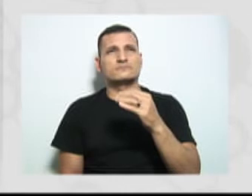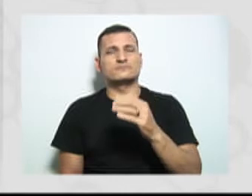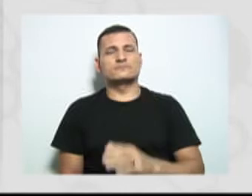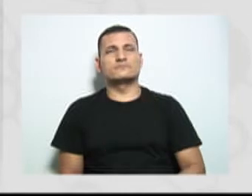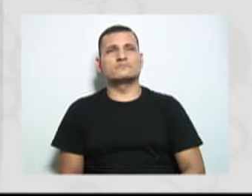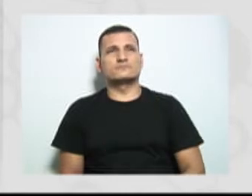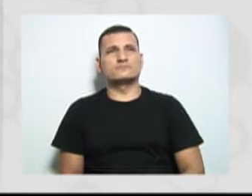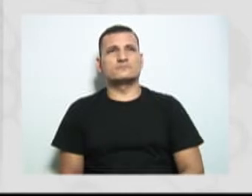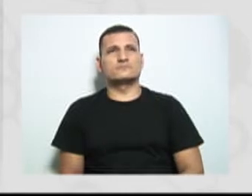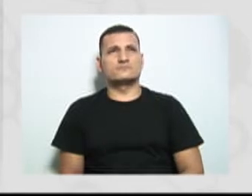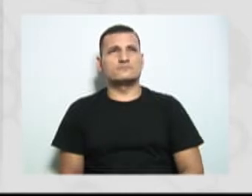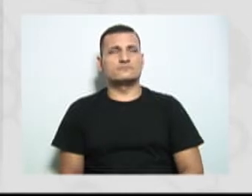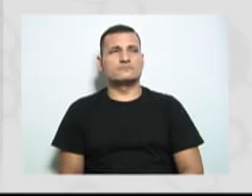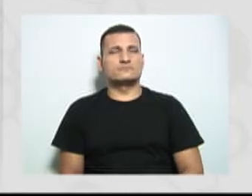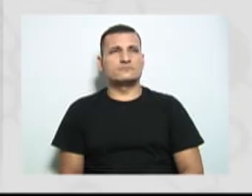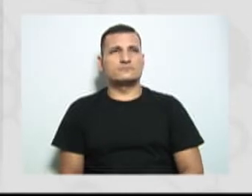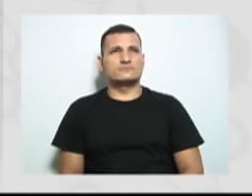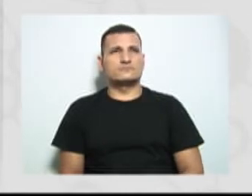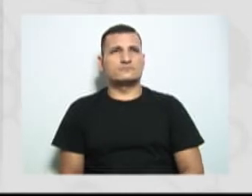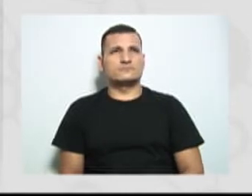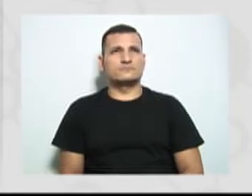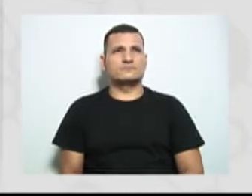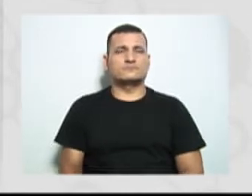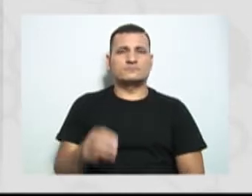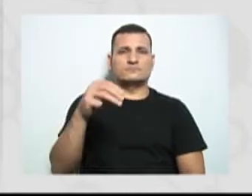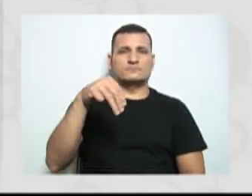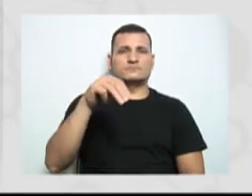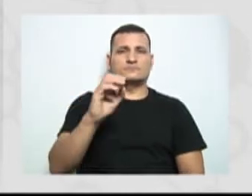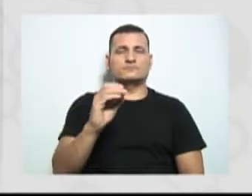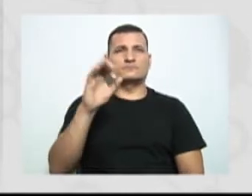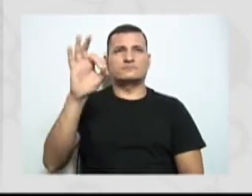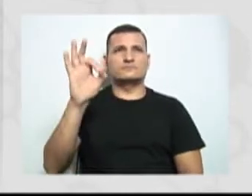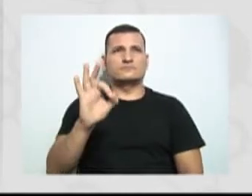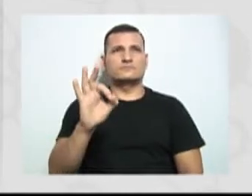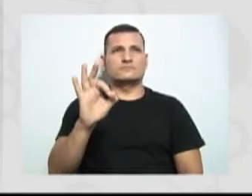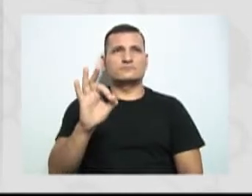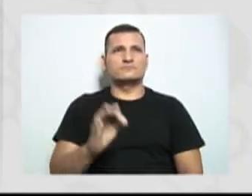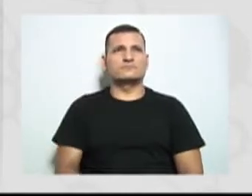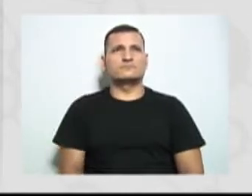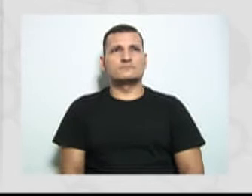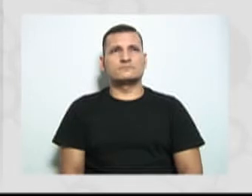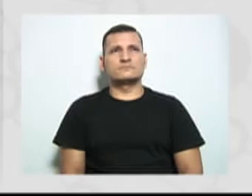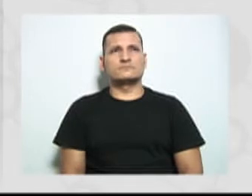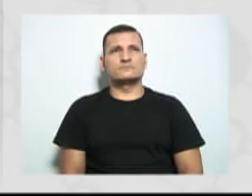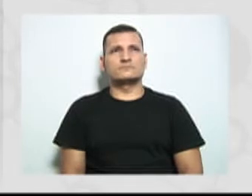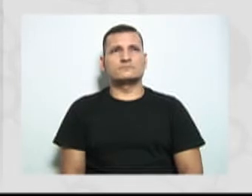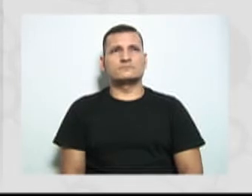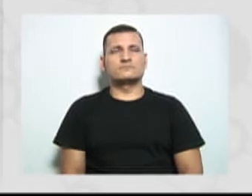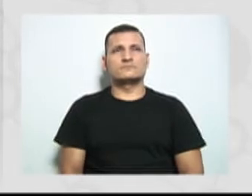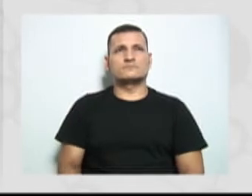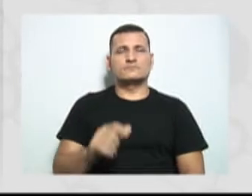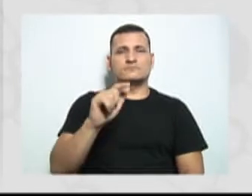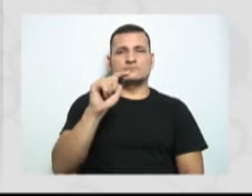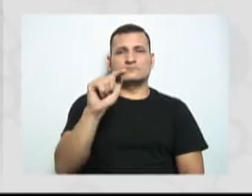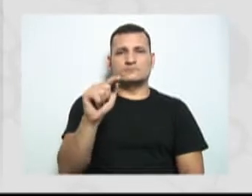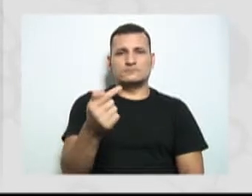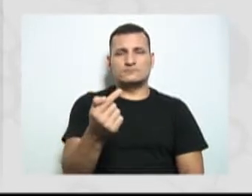12.140. Então, nós temos a margem de contribuição de